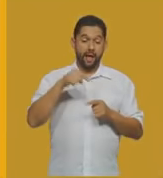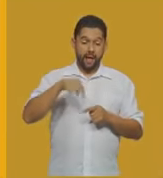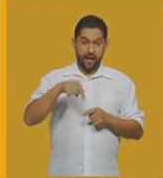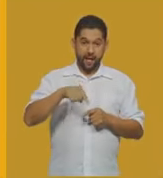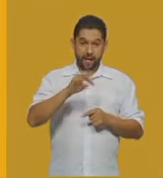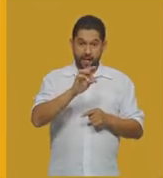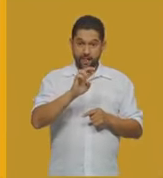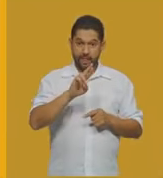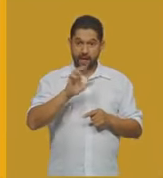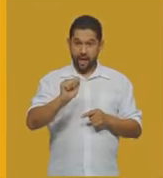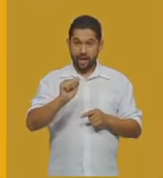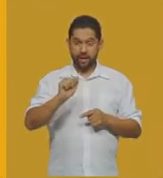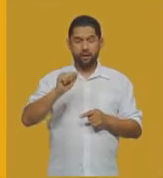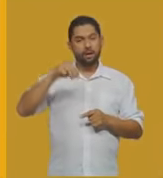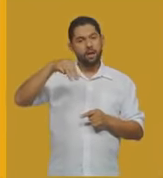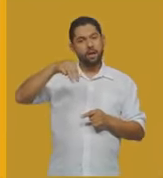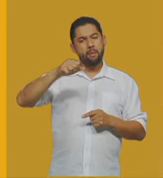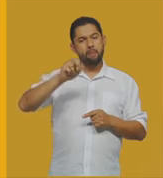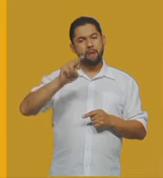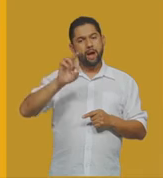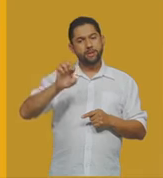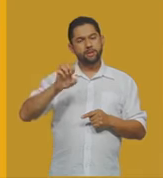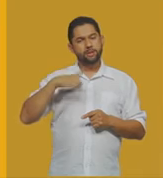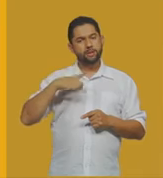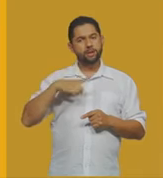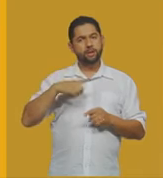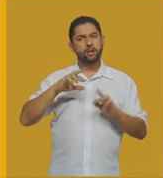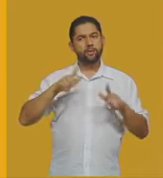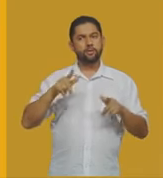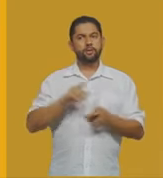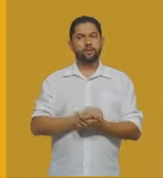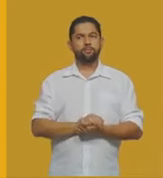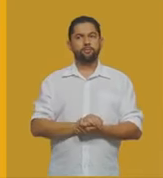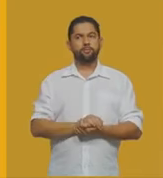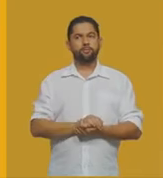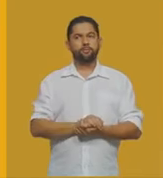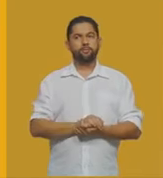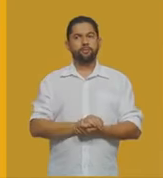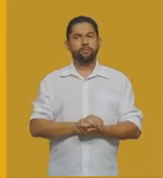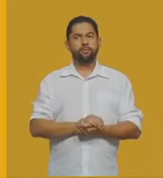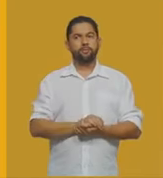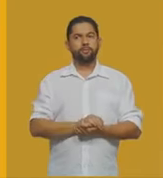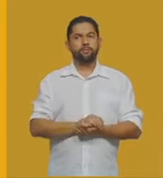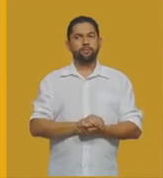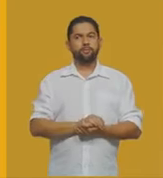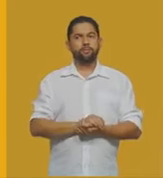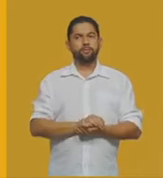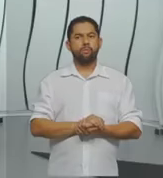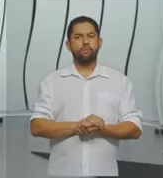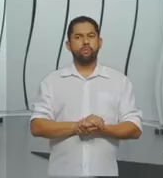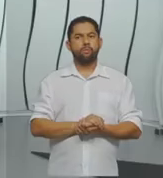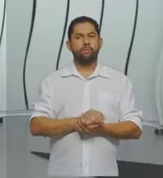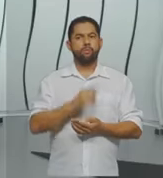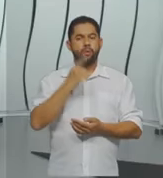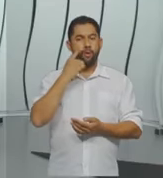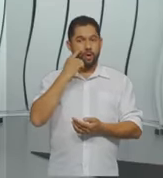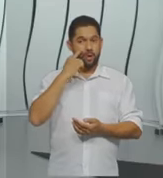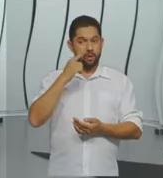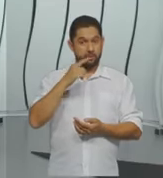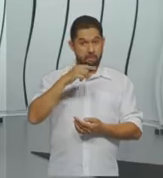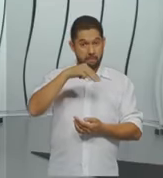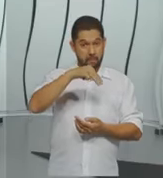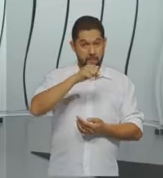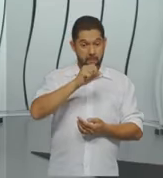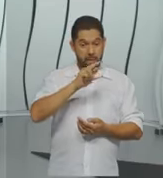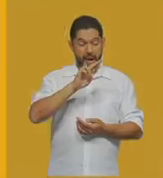de Marte. Então, observem aqui, ó, eu tenho os pares de pontos aqui, ó, a órbita da Terra. Quando está no ponto 1, Marte está no ponto 1. Então,